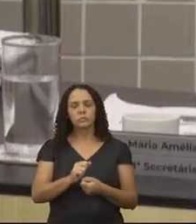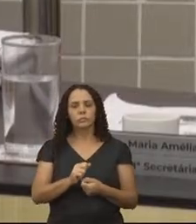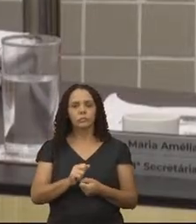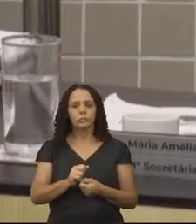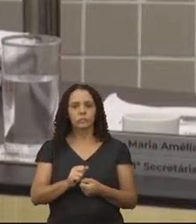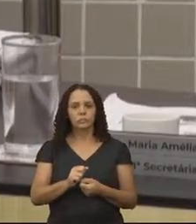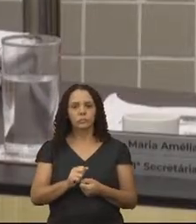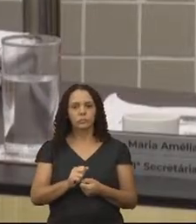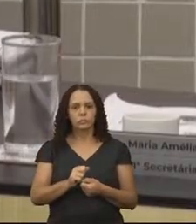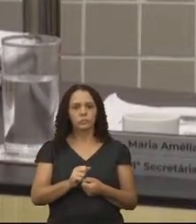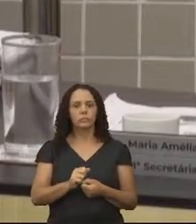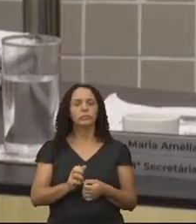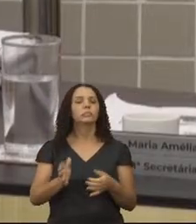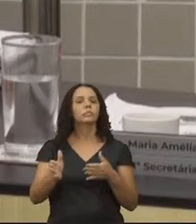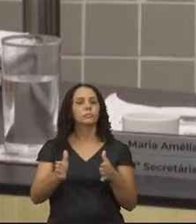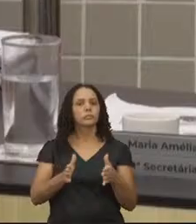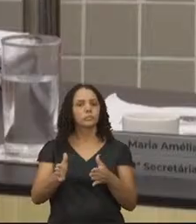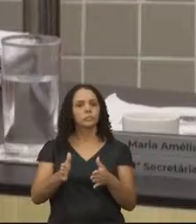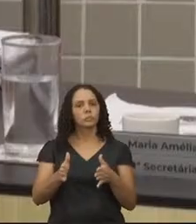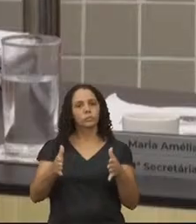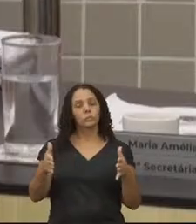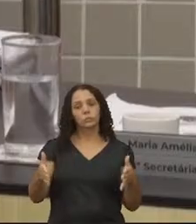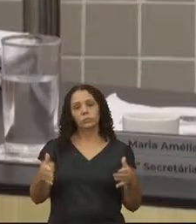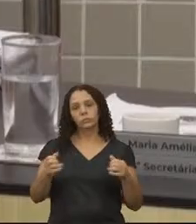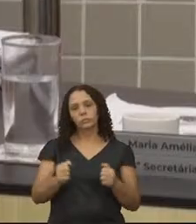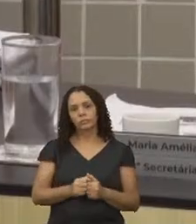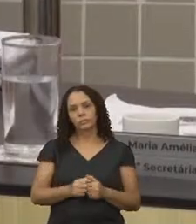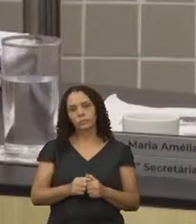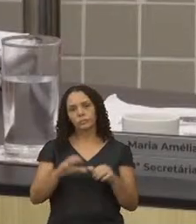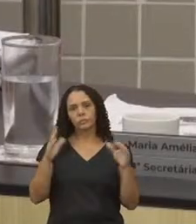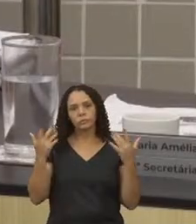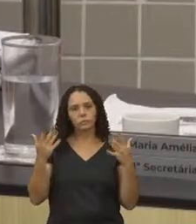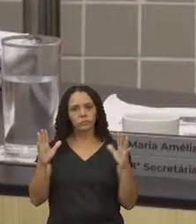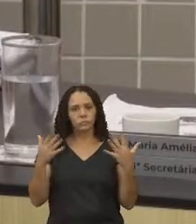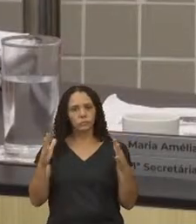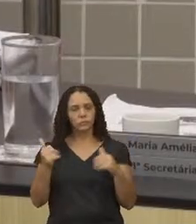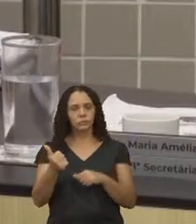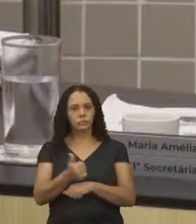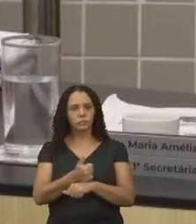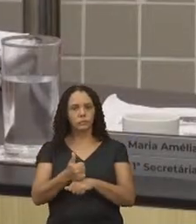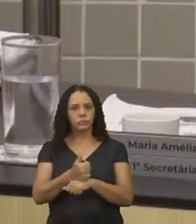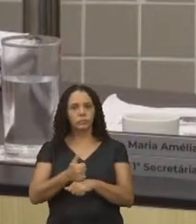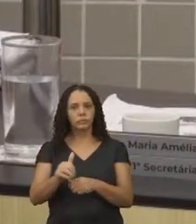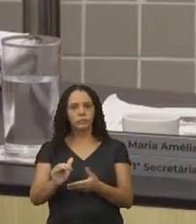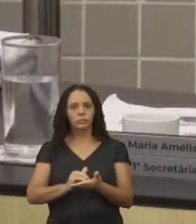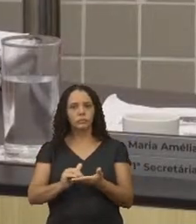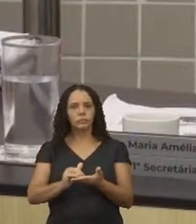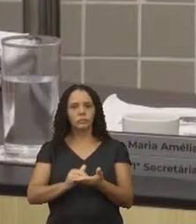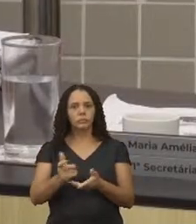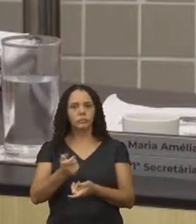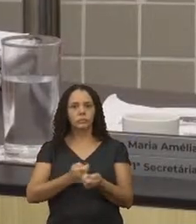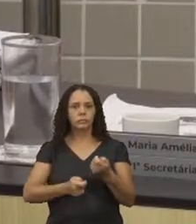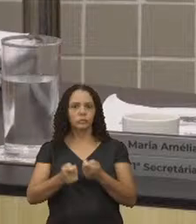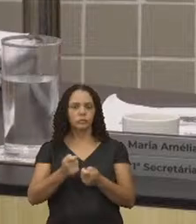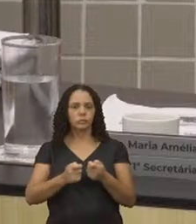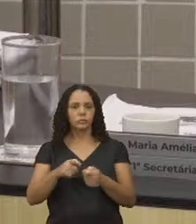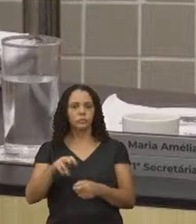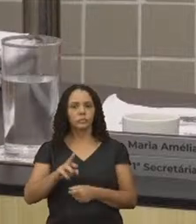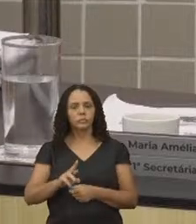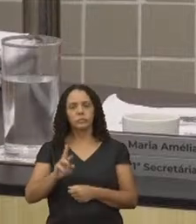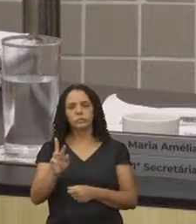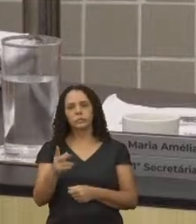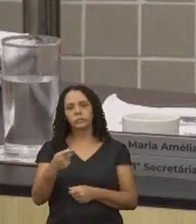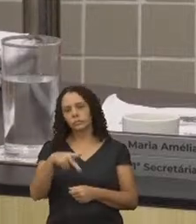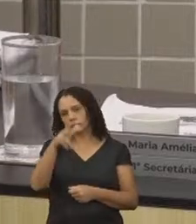eficientes a médio e longo prazo. Diante do exposto, parabenizamos os profissionais da Secretaria de Administração e Recursos Humanos